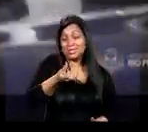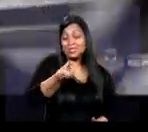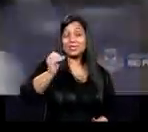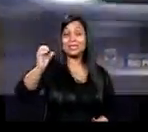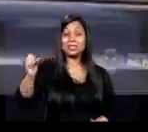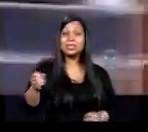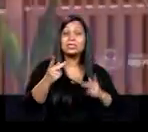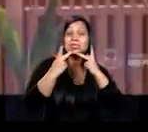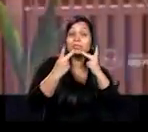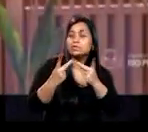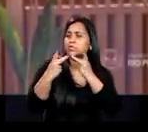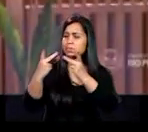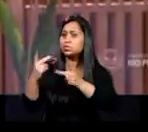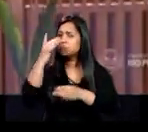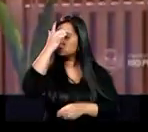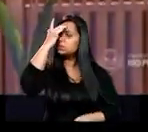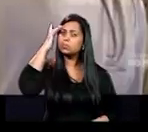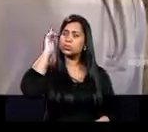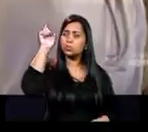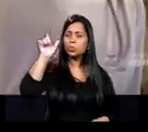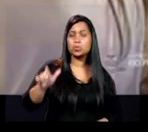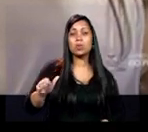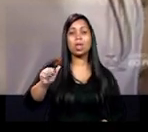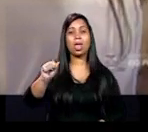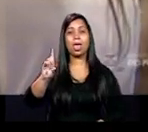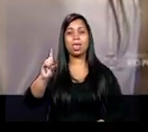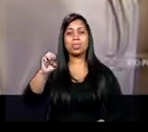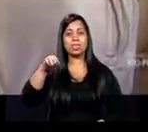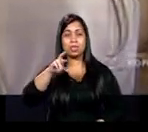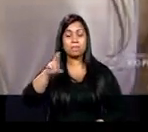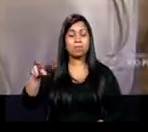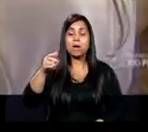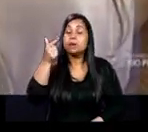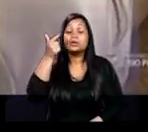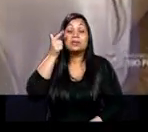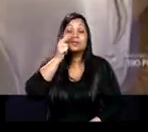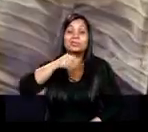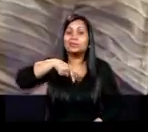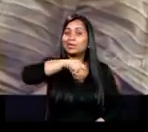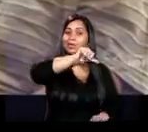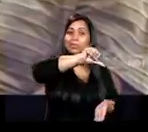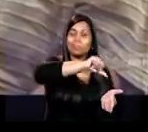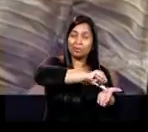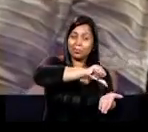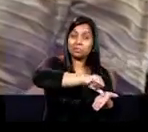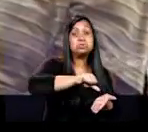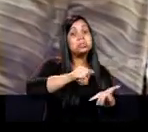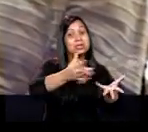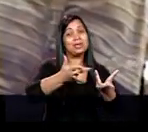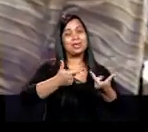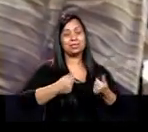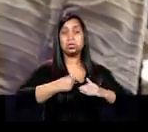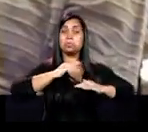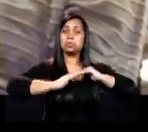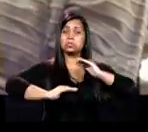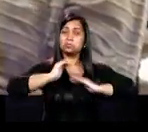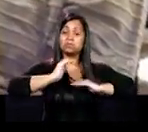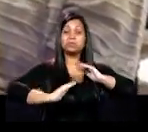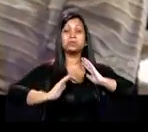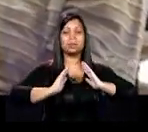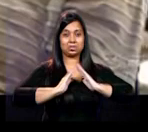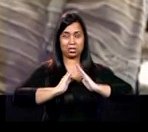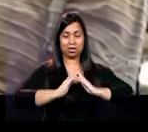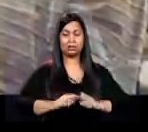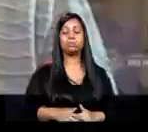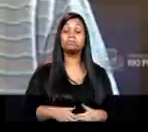visitas mensais. São pacientes como o seu Ademar, que, impossibilitados de ir até o atendimento, recebem os profissionais